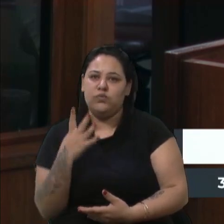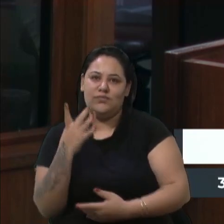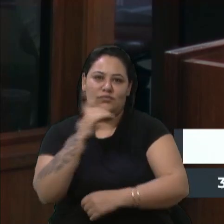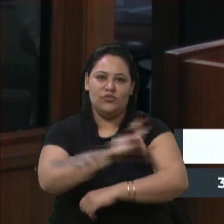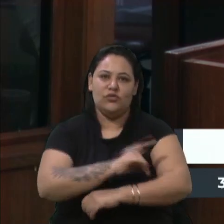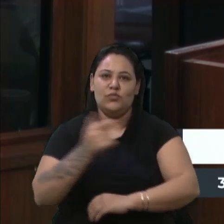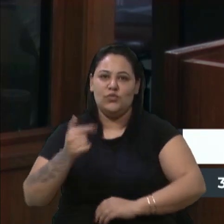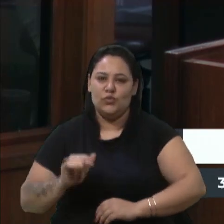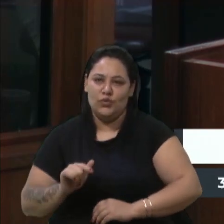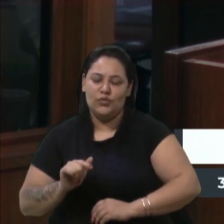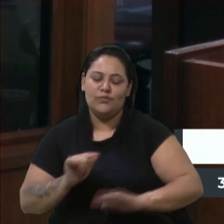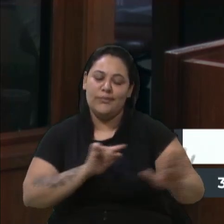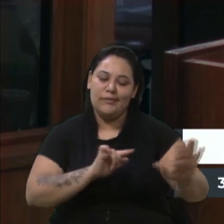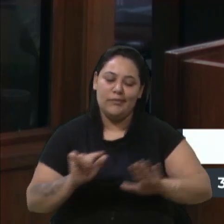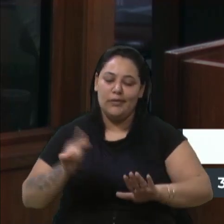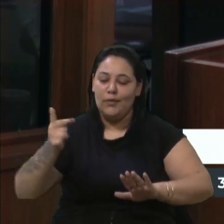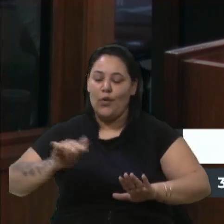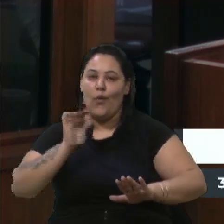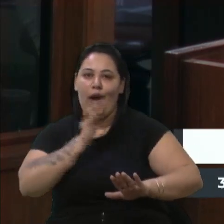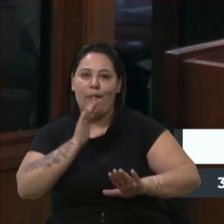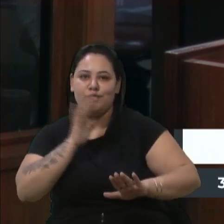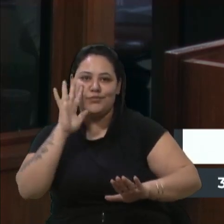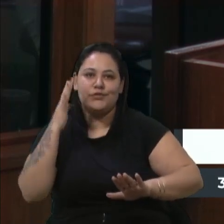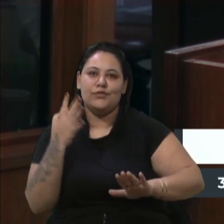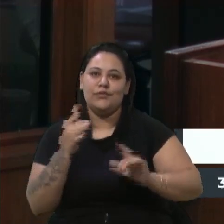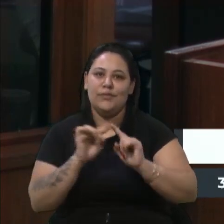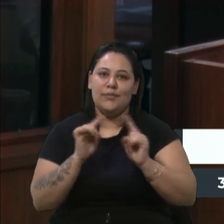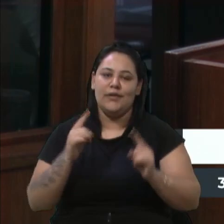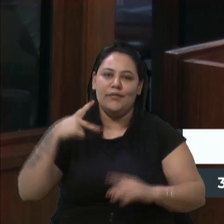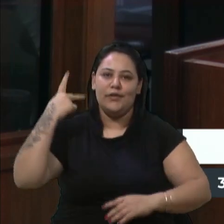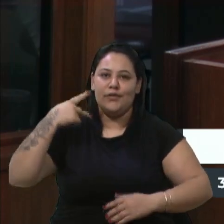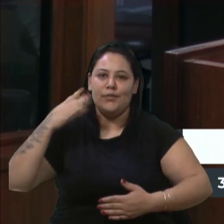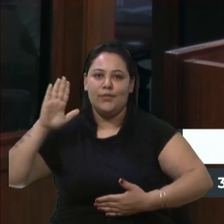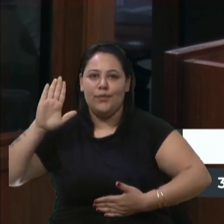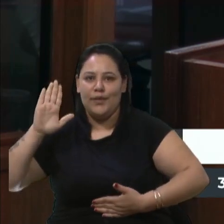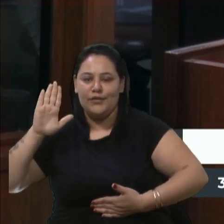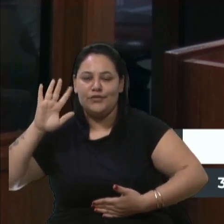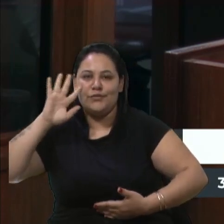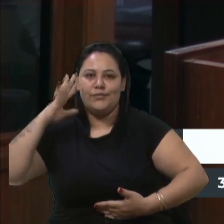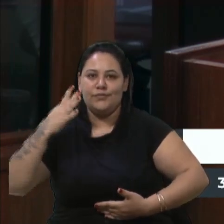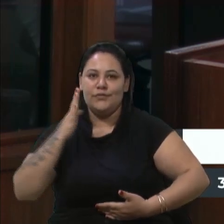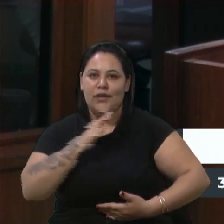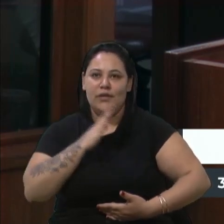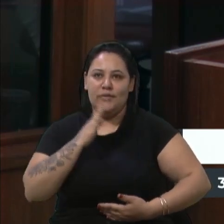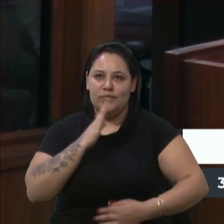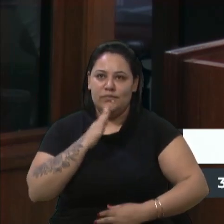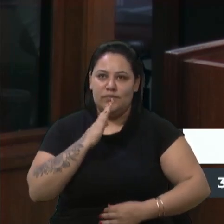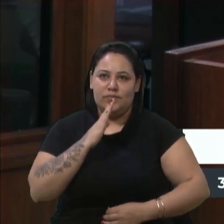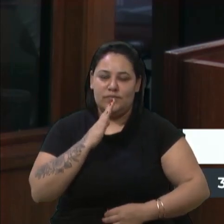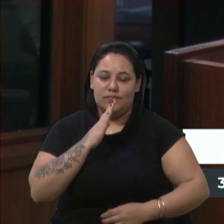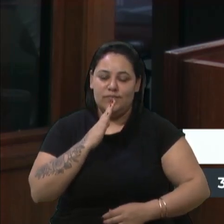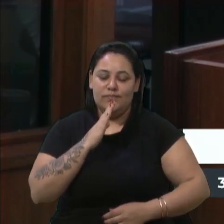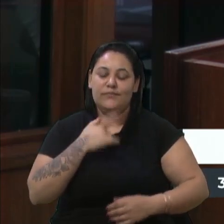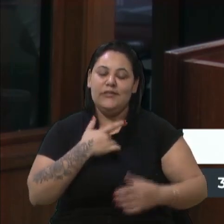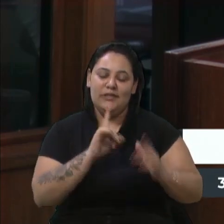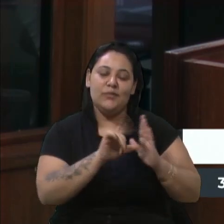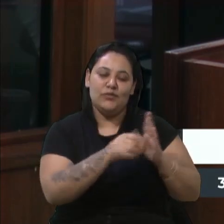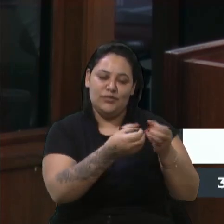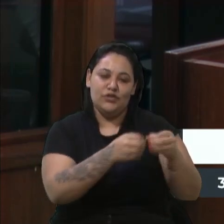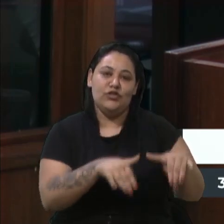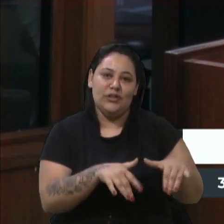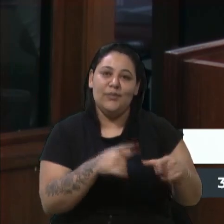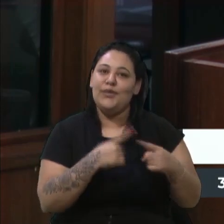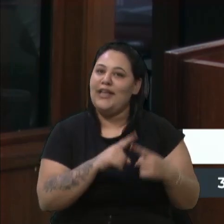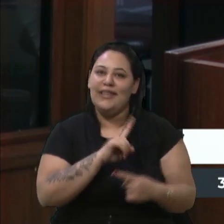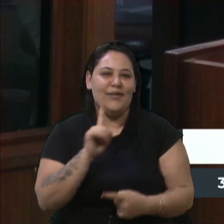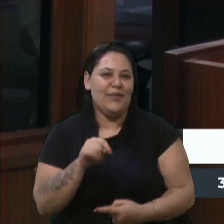nem de uma semana para outra a resolução. E vereador que promete resolução rápida, ele vai se quebrar, né, porque as